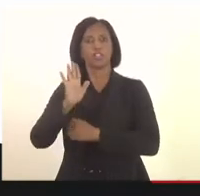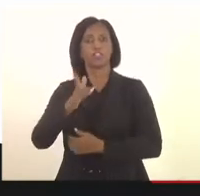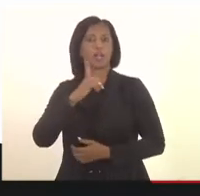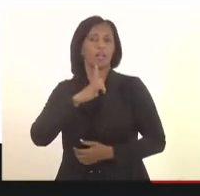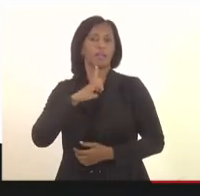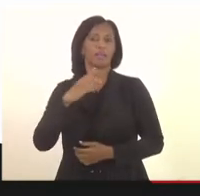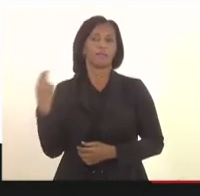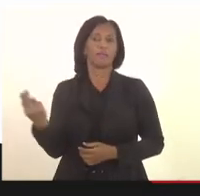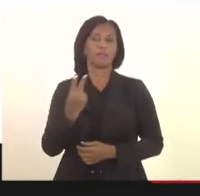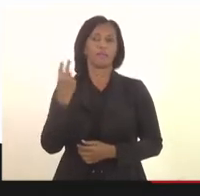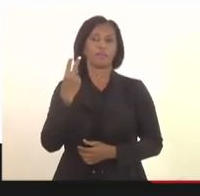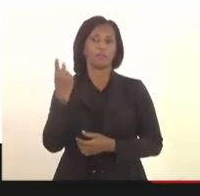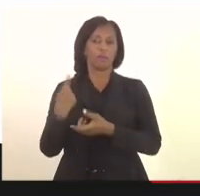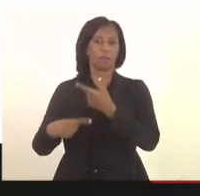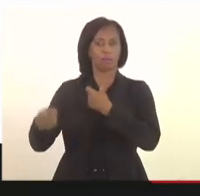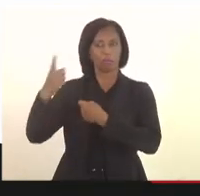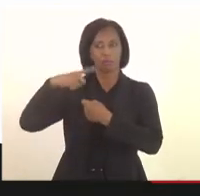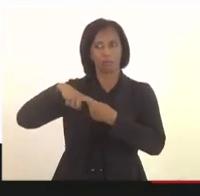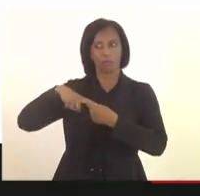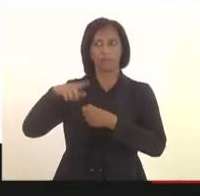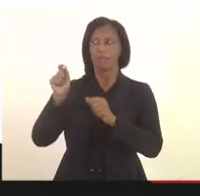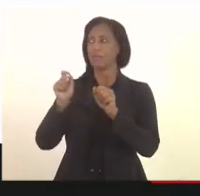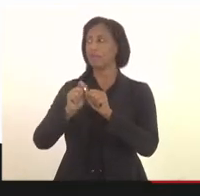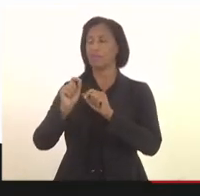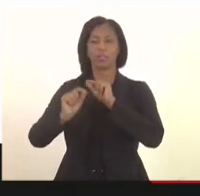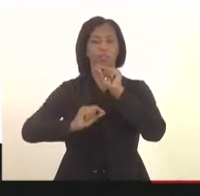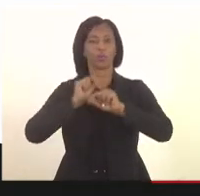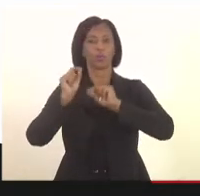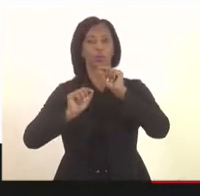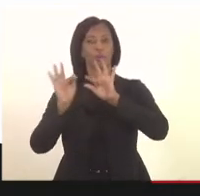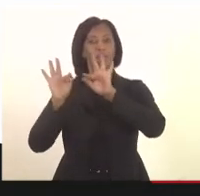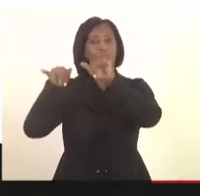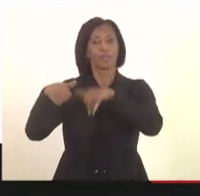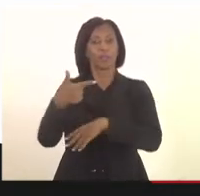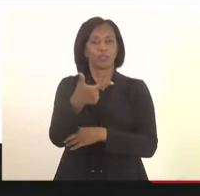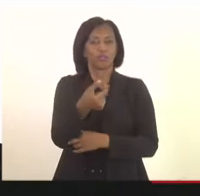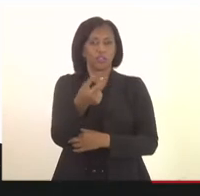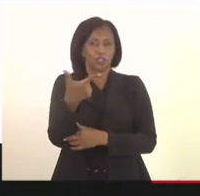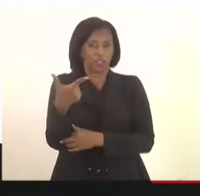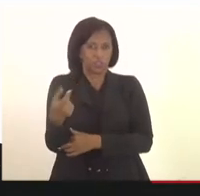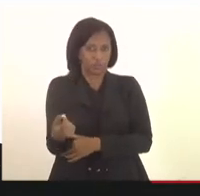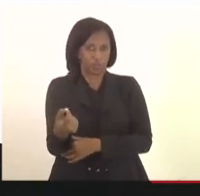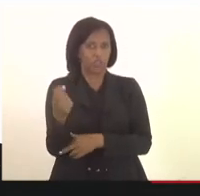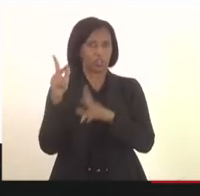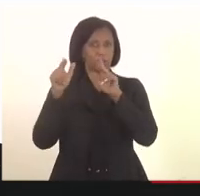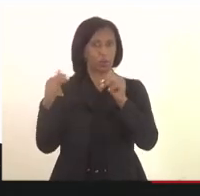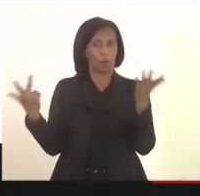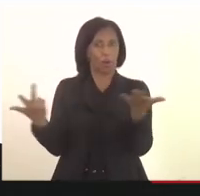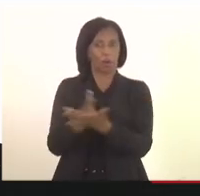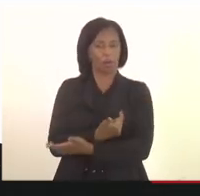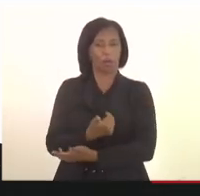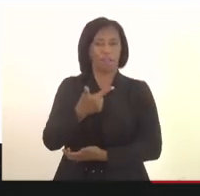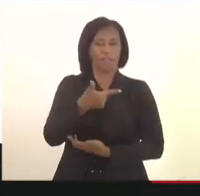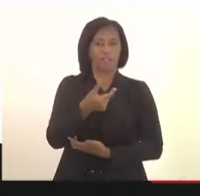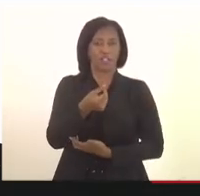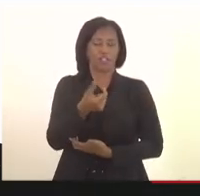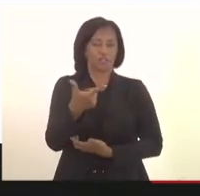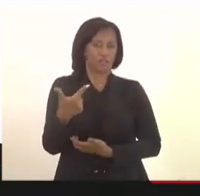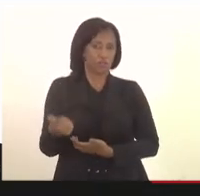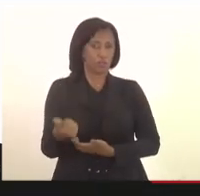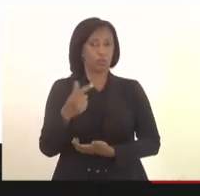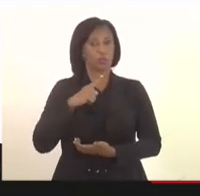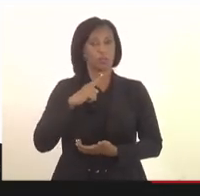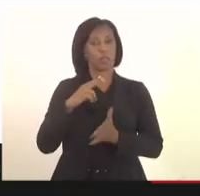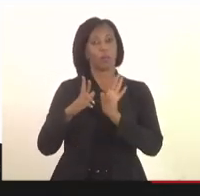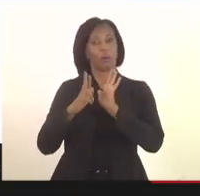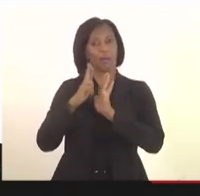seu valor se recuperando, fez com que no final do ano de 2020, já como acontece agora no ano de 2021, tenhamos receita